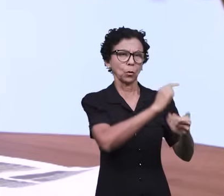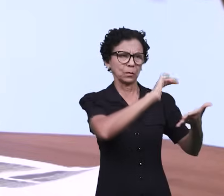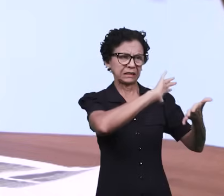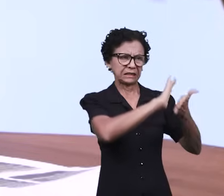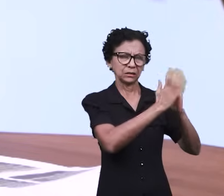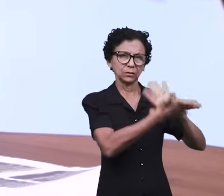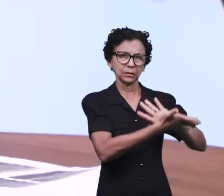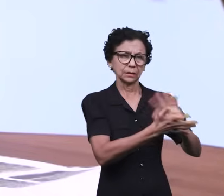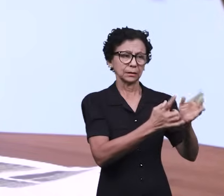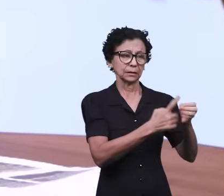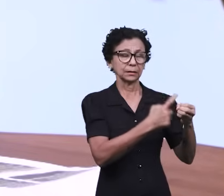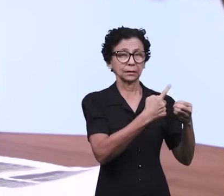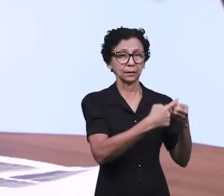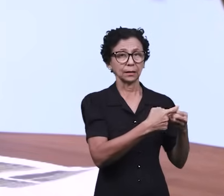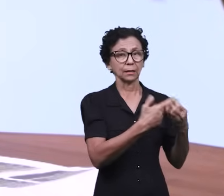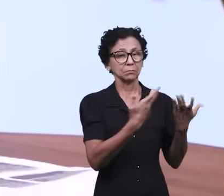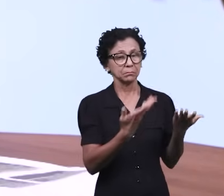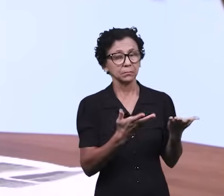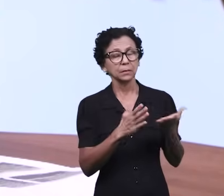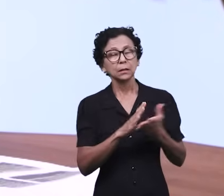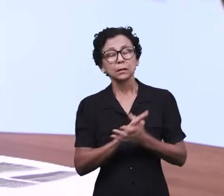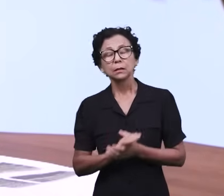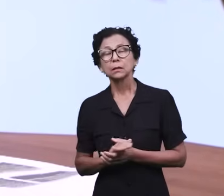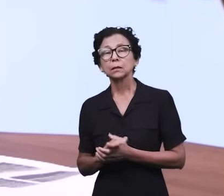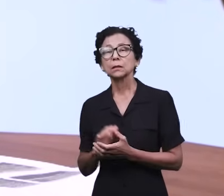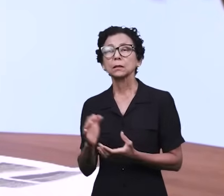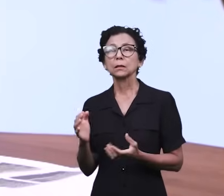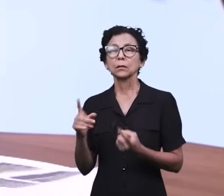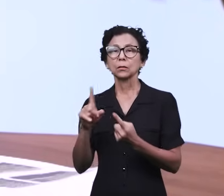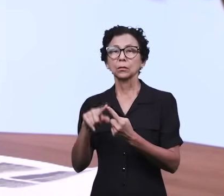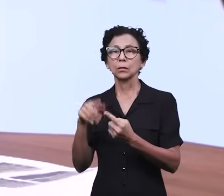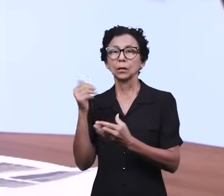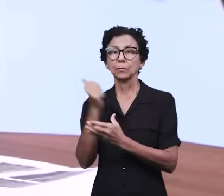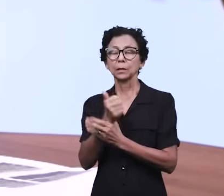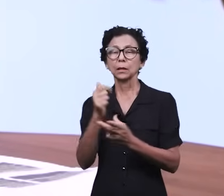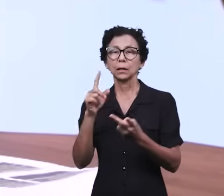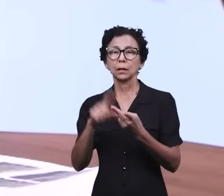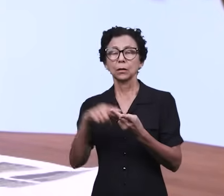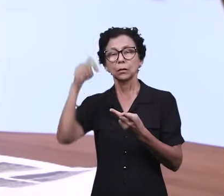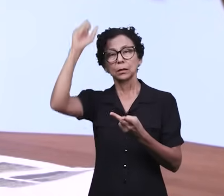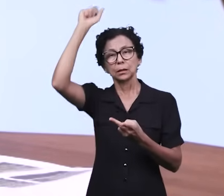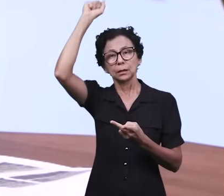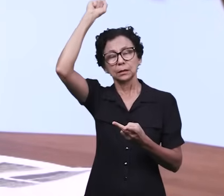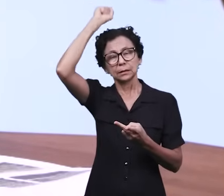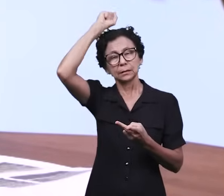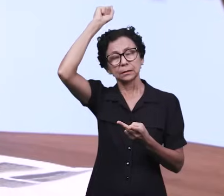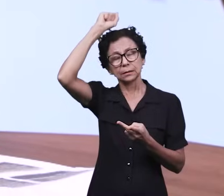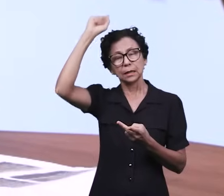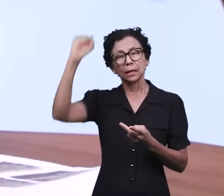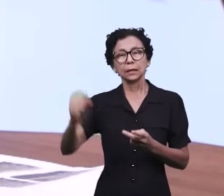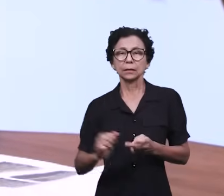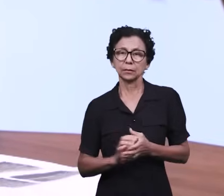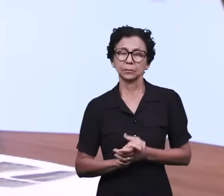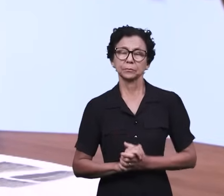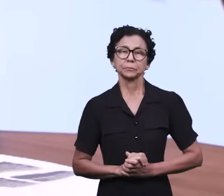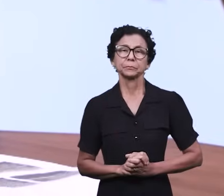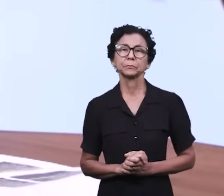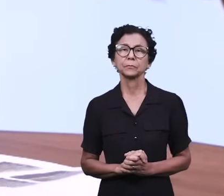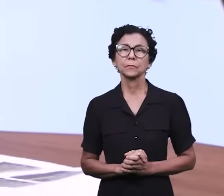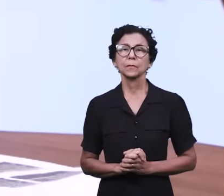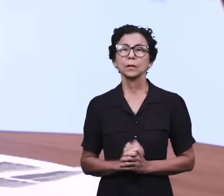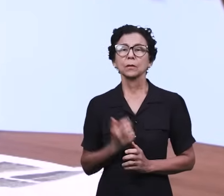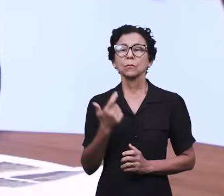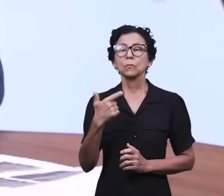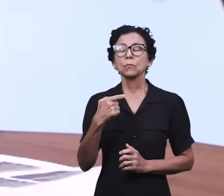sul, na região sul, onde ficava Berseba, entre Sur e Cádiz. Quando se fala